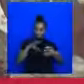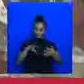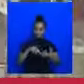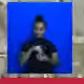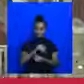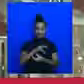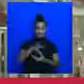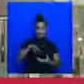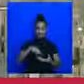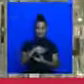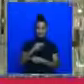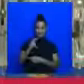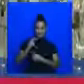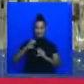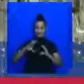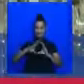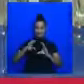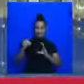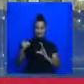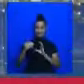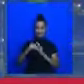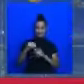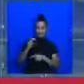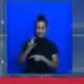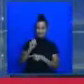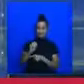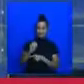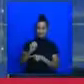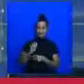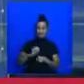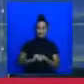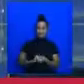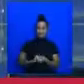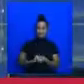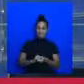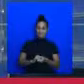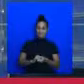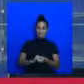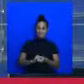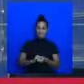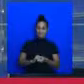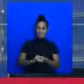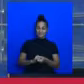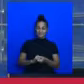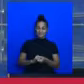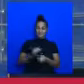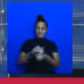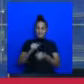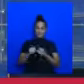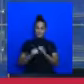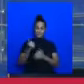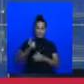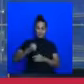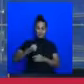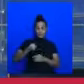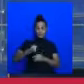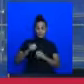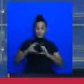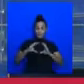Globo carregado, embaralhando 50 bolas numeradas de 01 a 50. Vamos chamar o primeiro